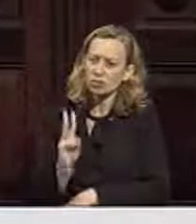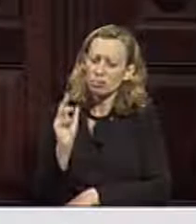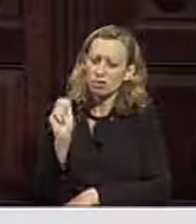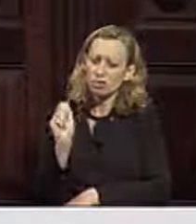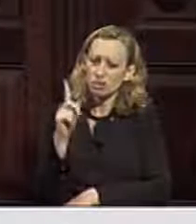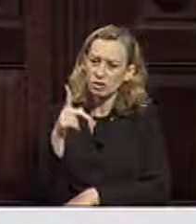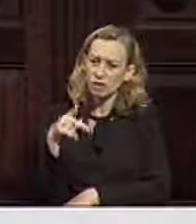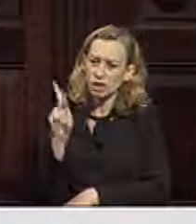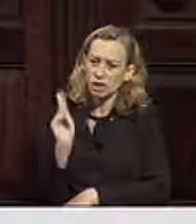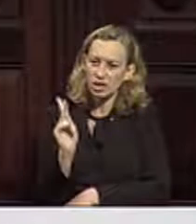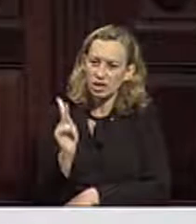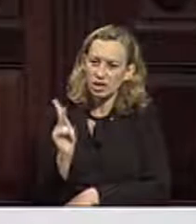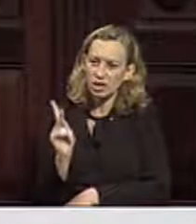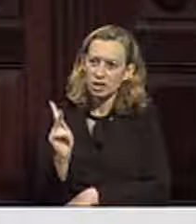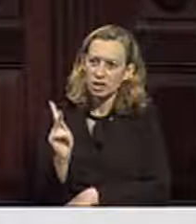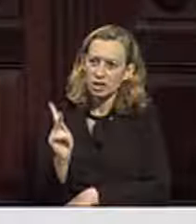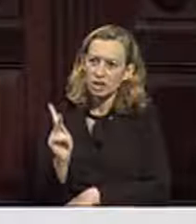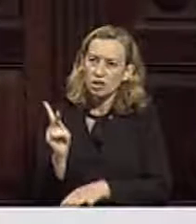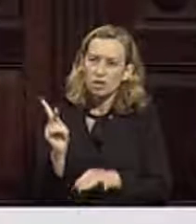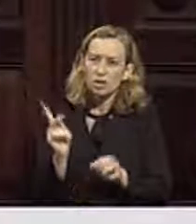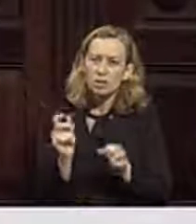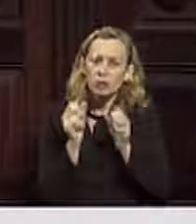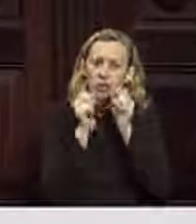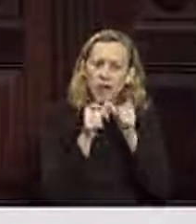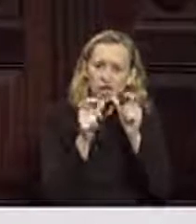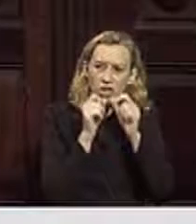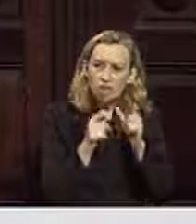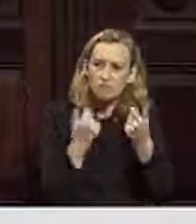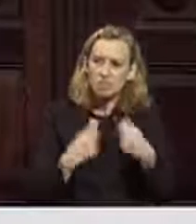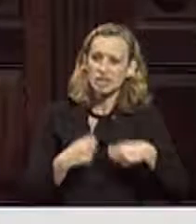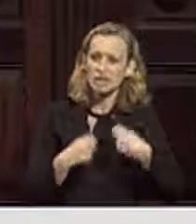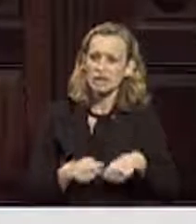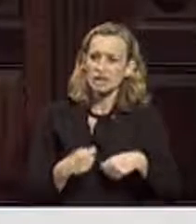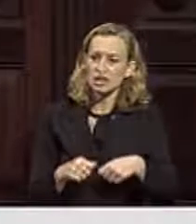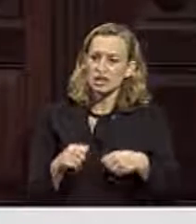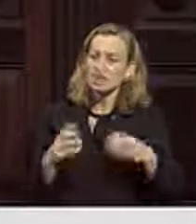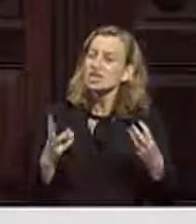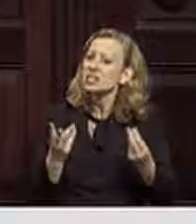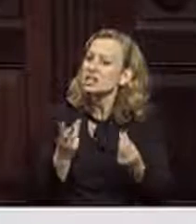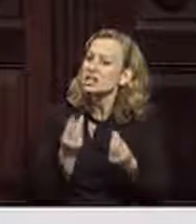política mais precisa é de sensibilidade e de grandeza.